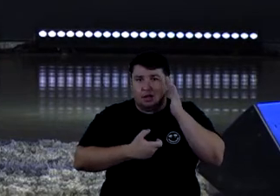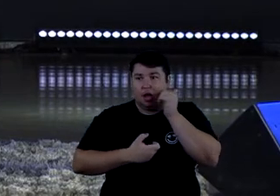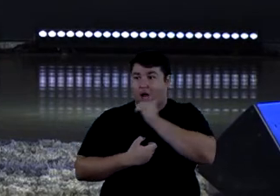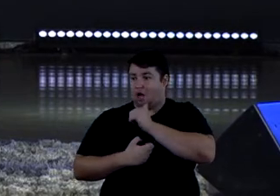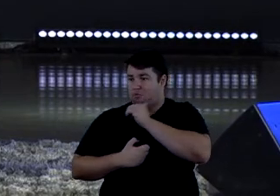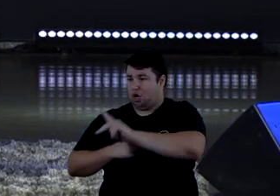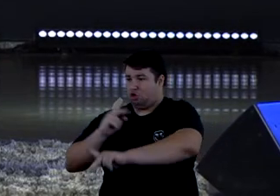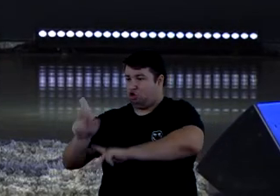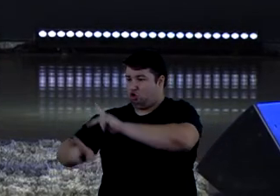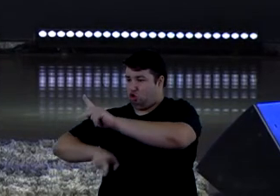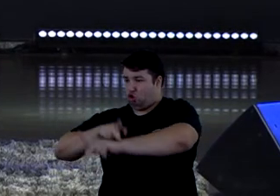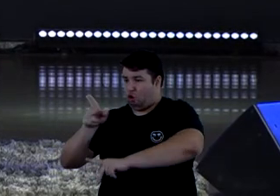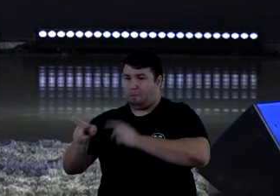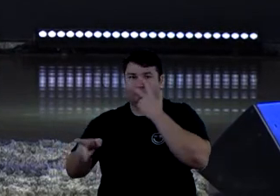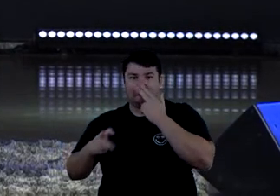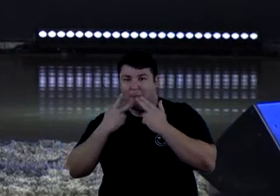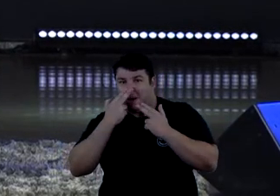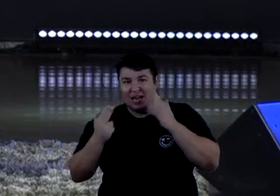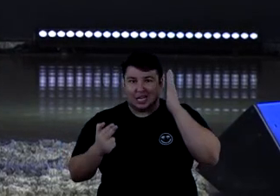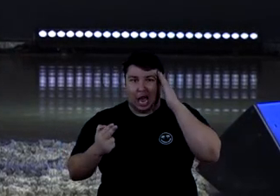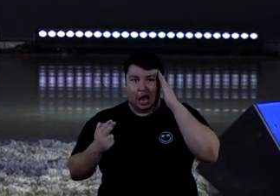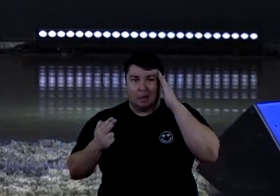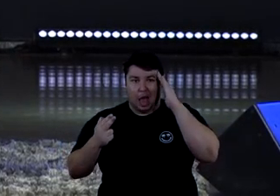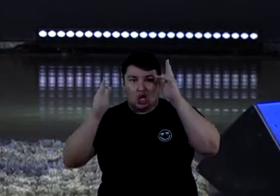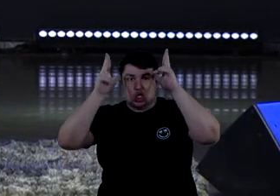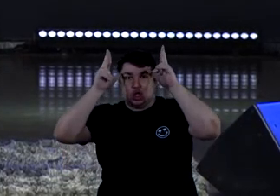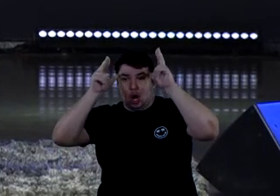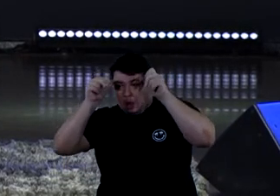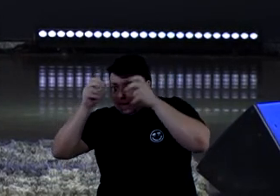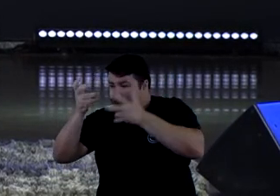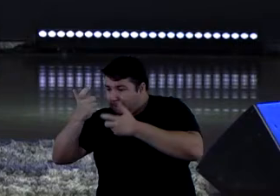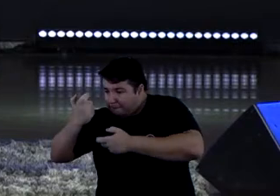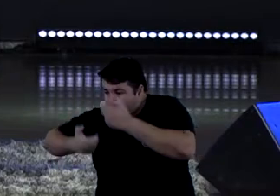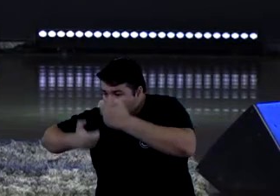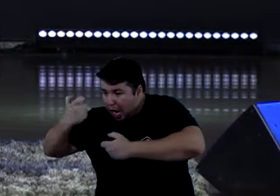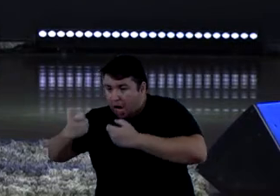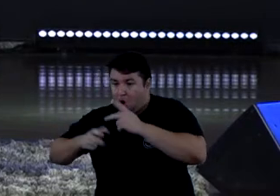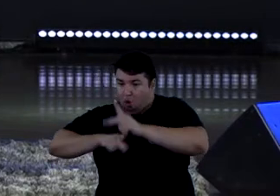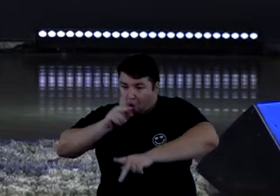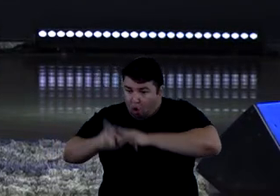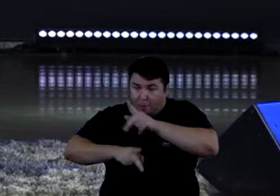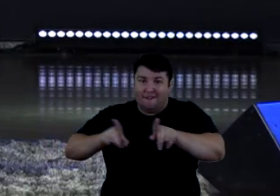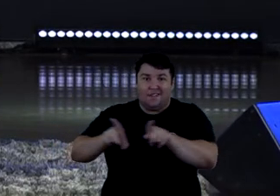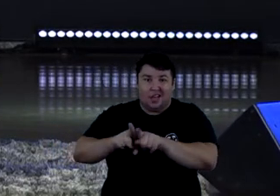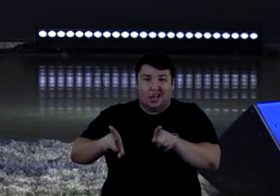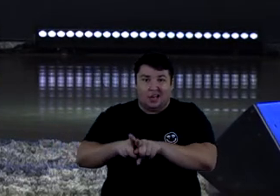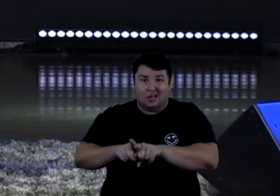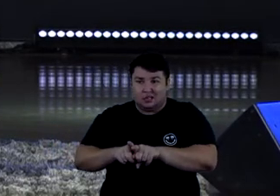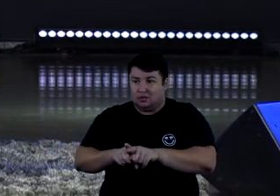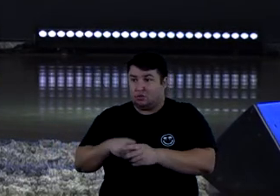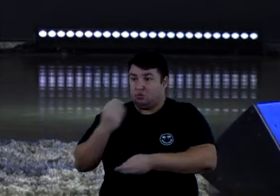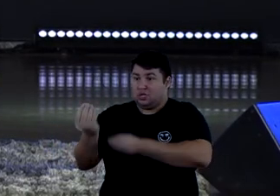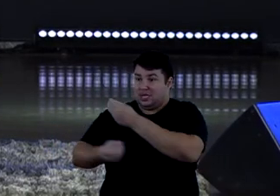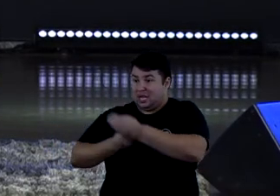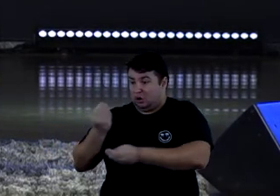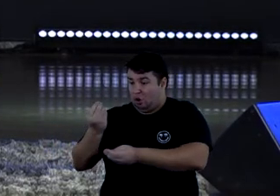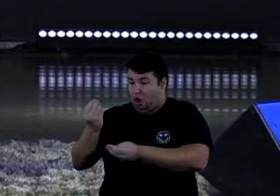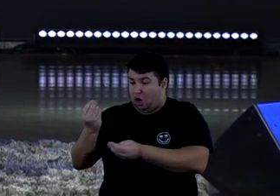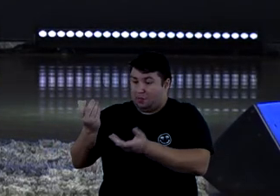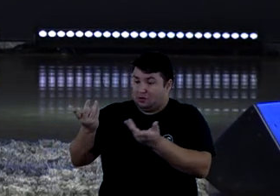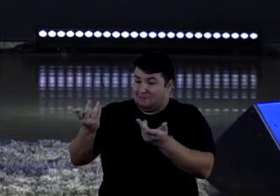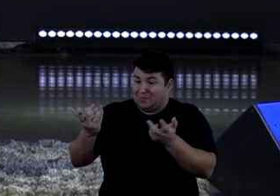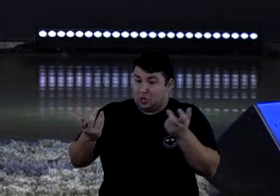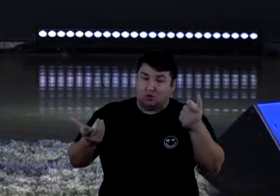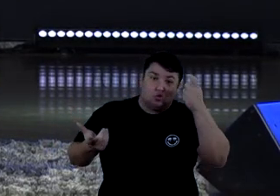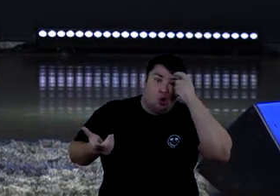do povo são como jumentas selvagens no cio. Os homens do povo são como cavalos no cio. Ou seja, não tem filtro, não tem